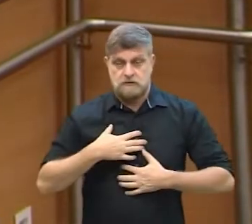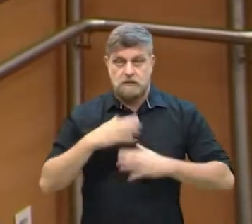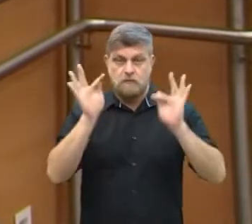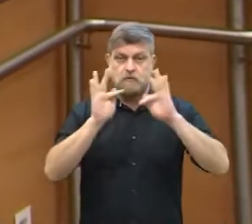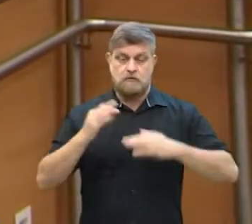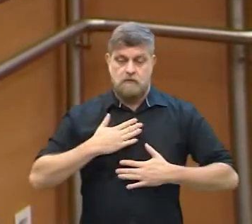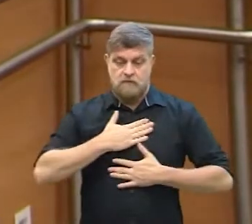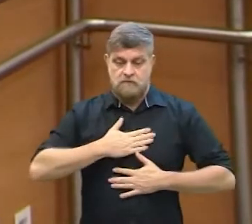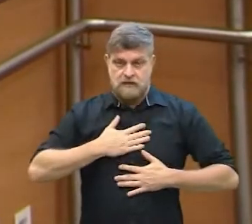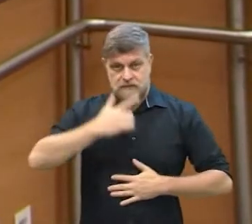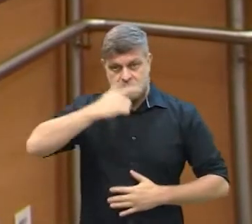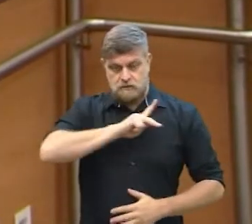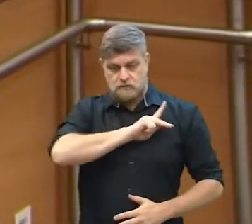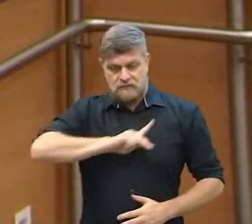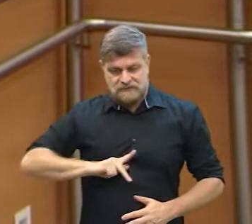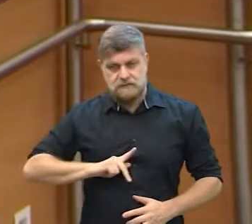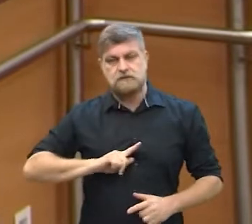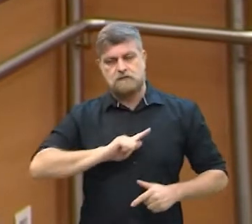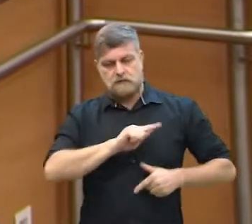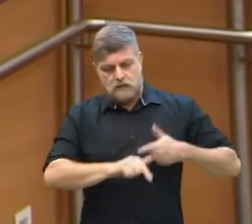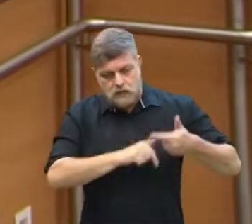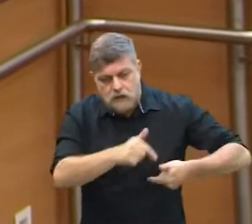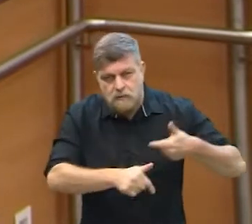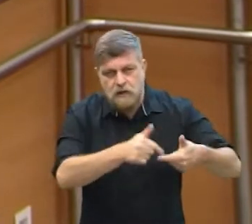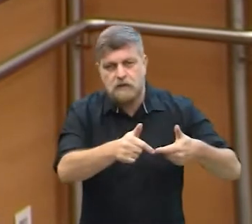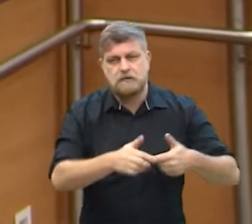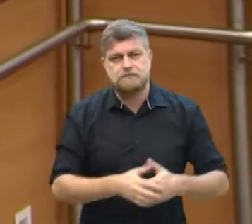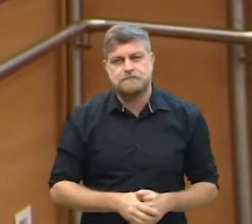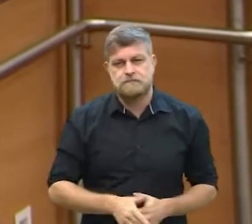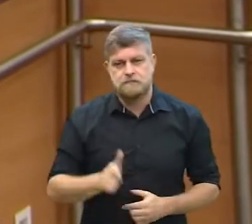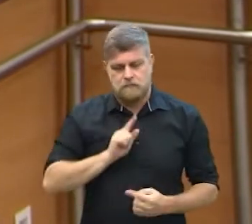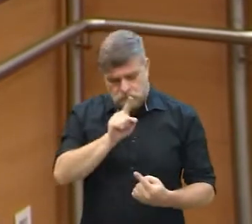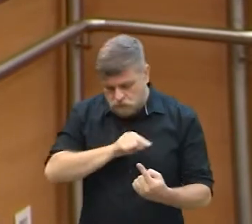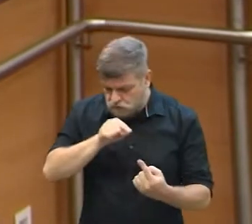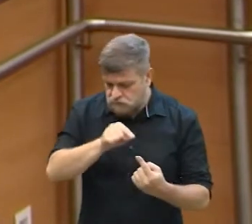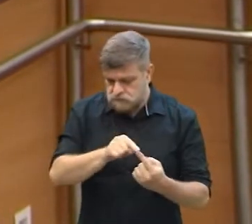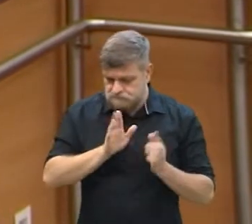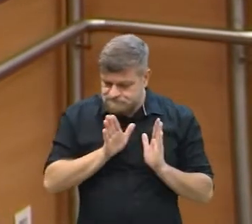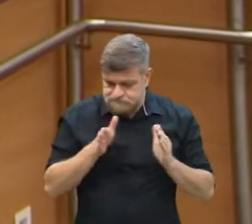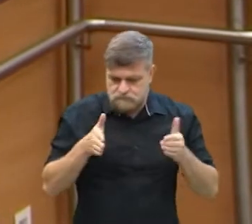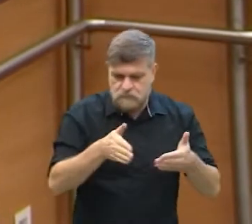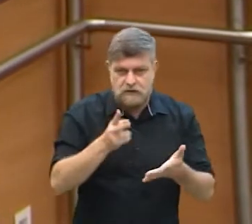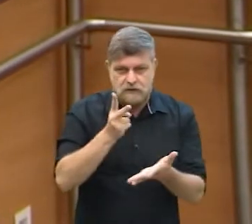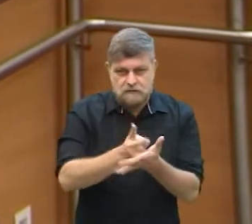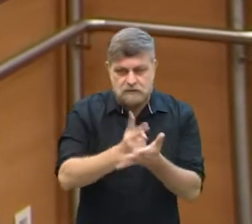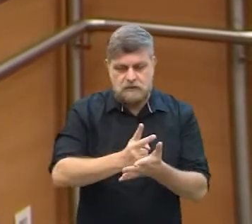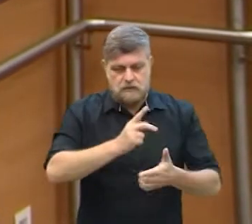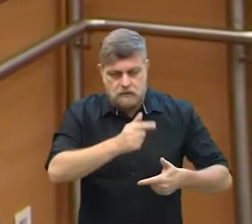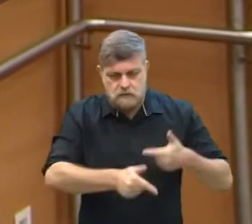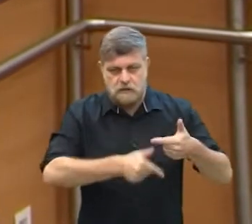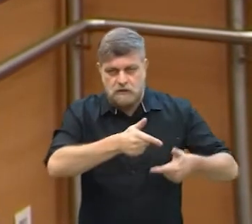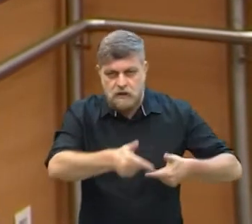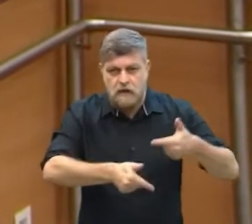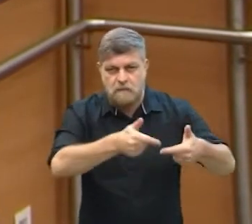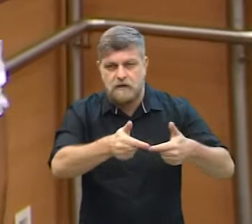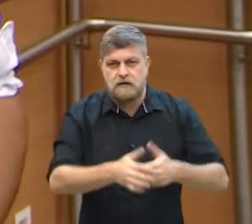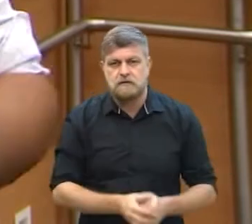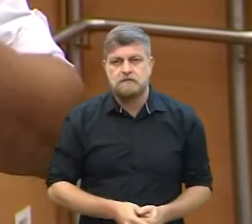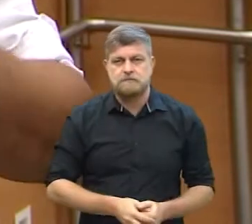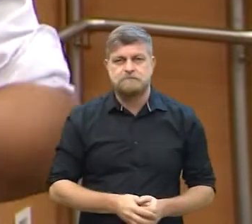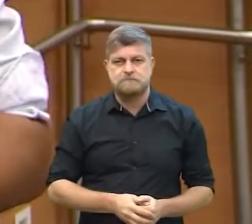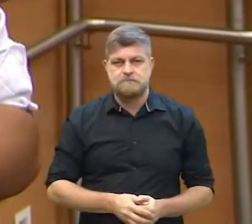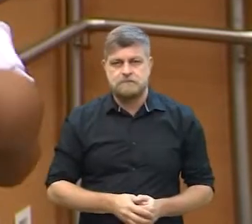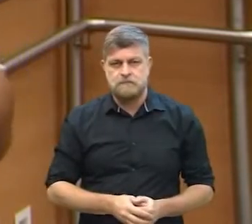e fiquei muito feliz por ser eleita presidente. Vou trabalhar muito e dedicar realmente esse